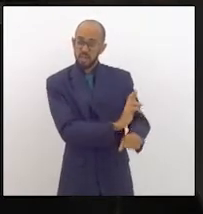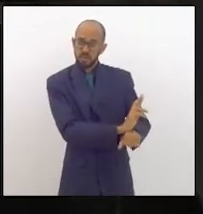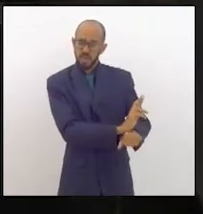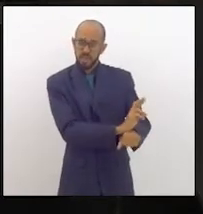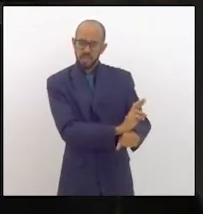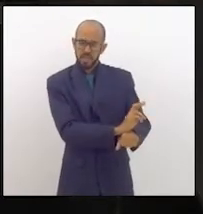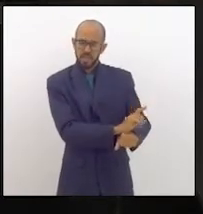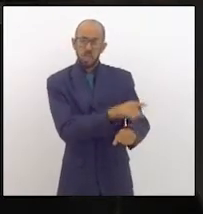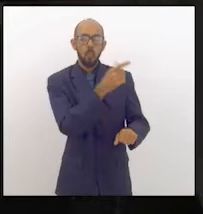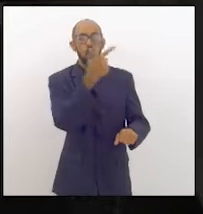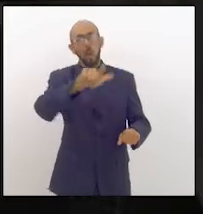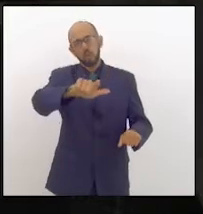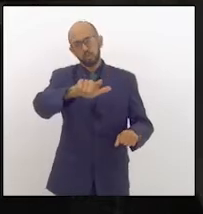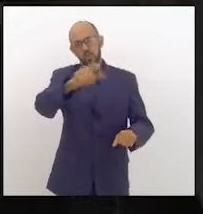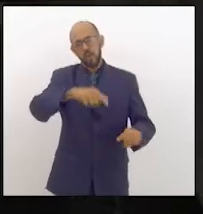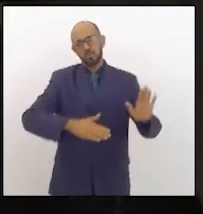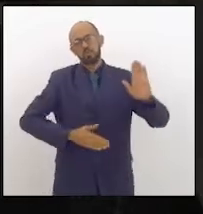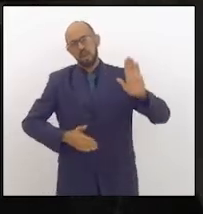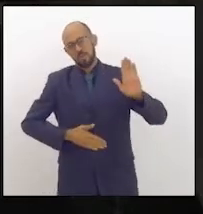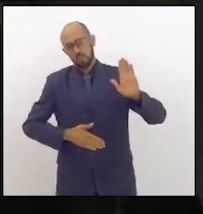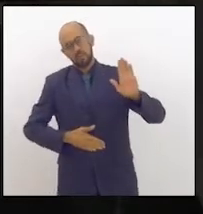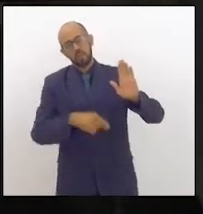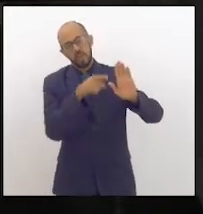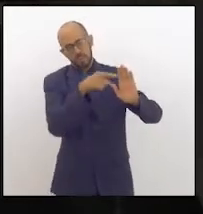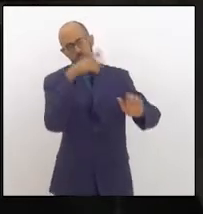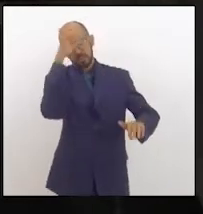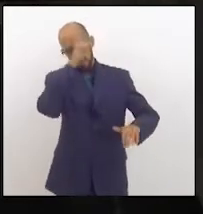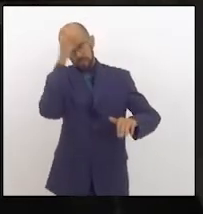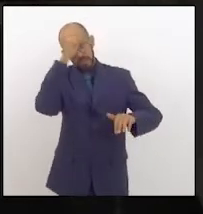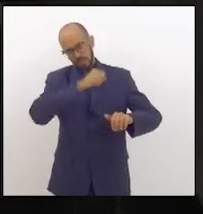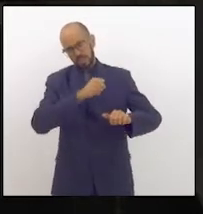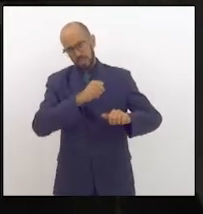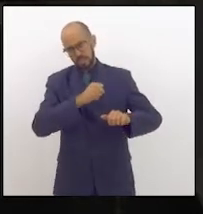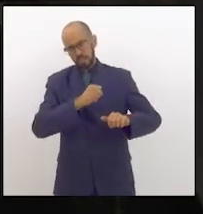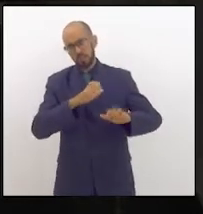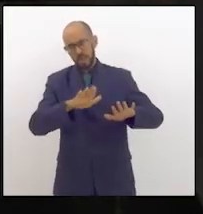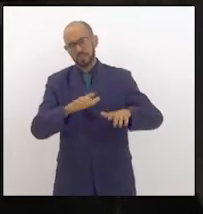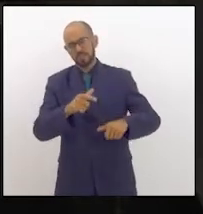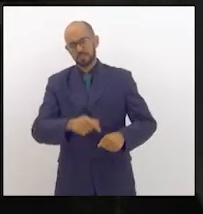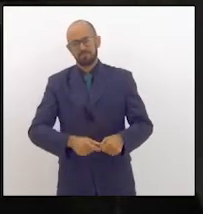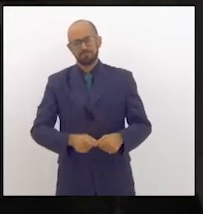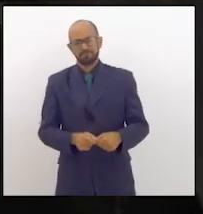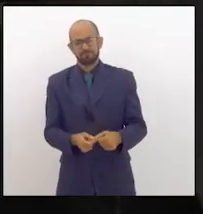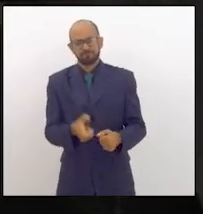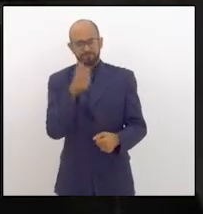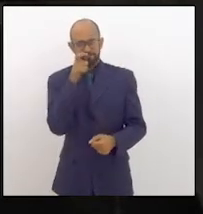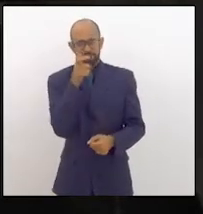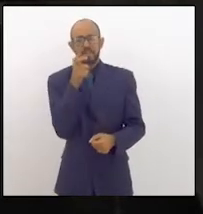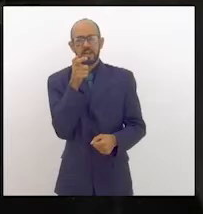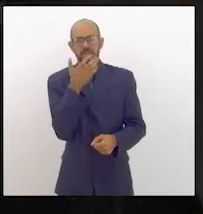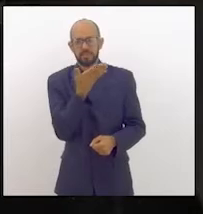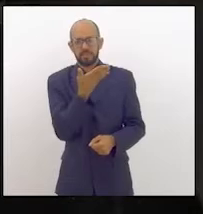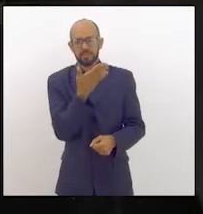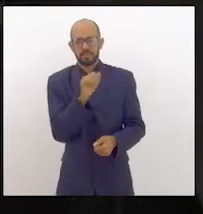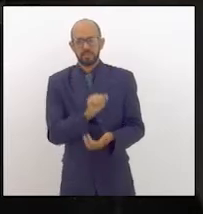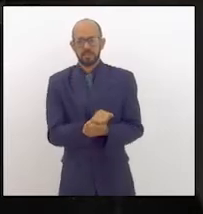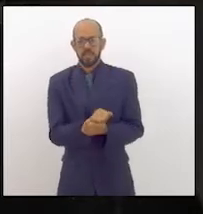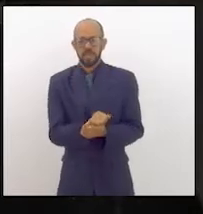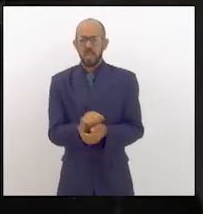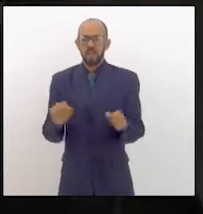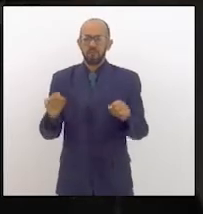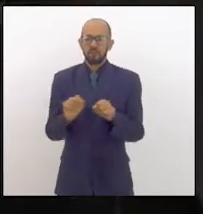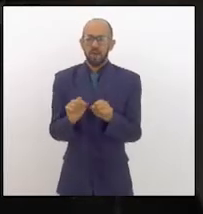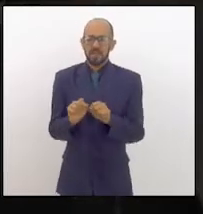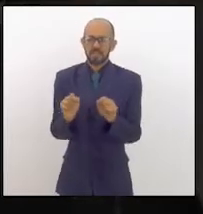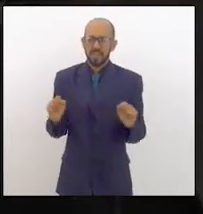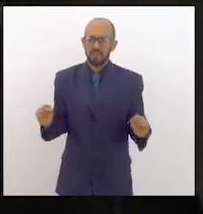Aprendiz do fanfarrão mas que sinceramente aprendeu com gosto quem faz eventos